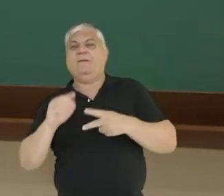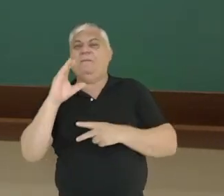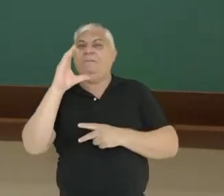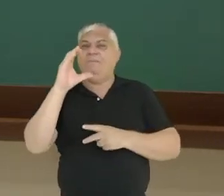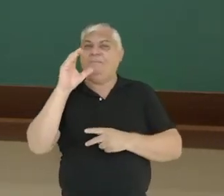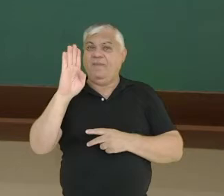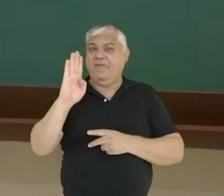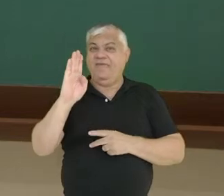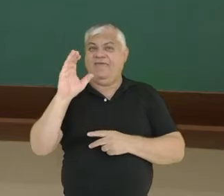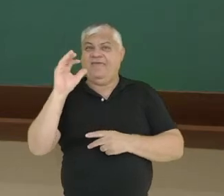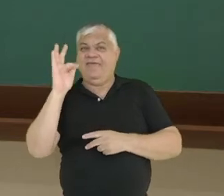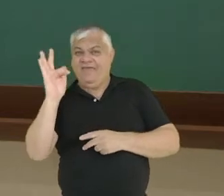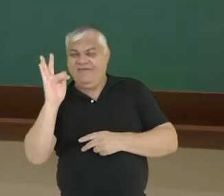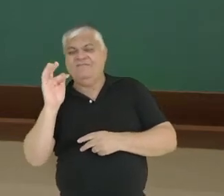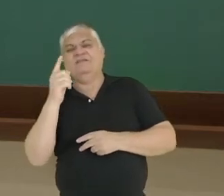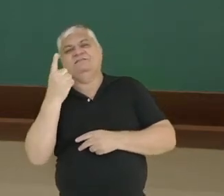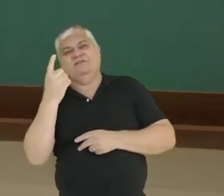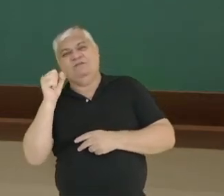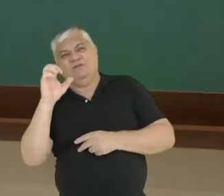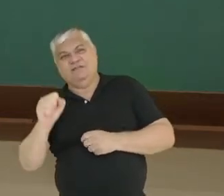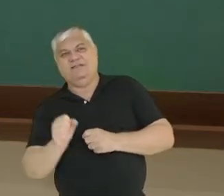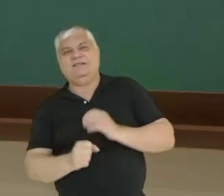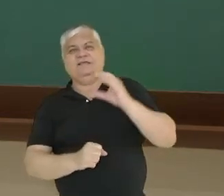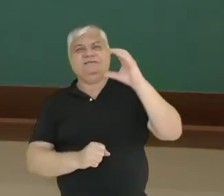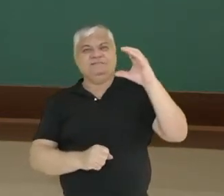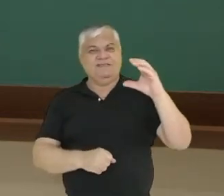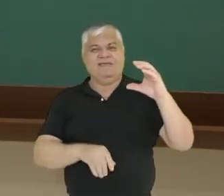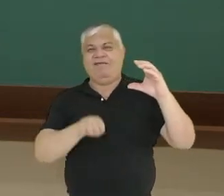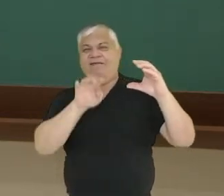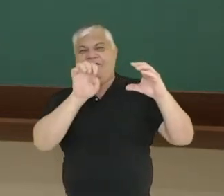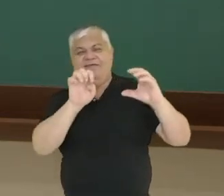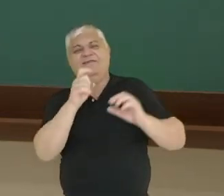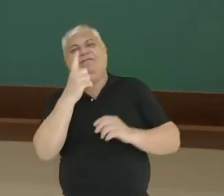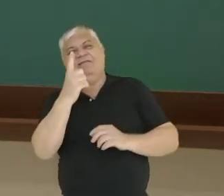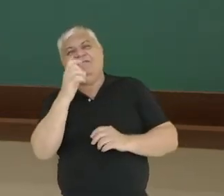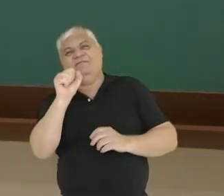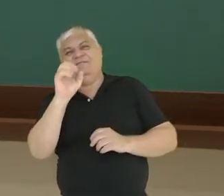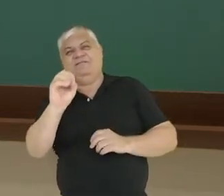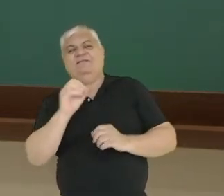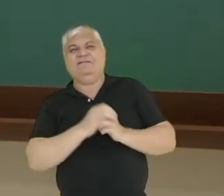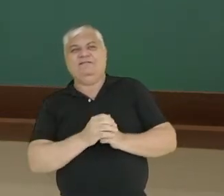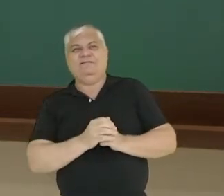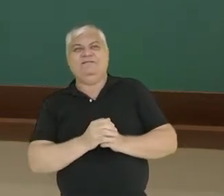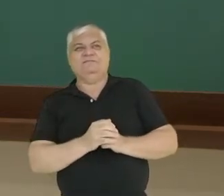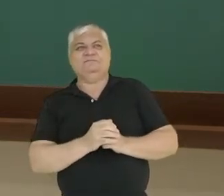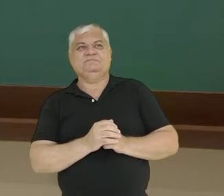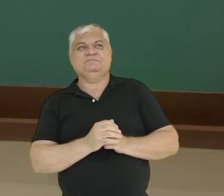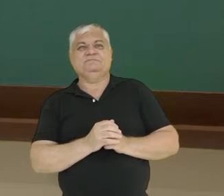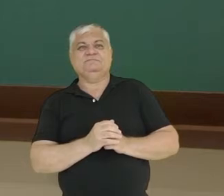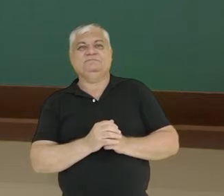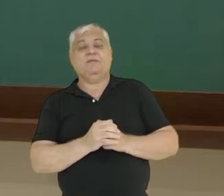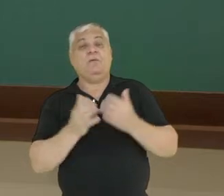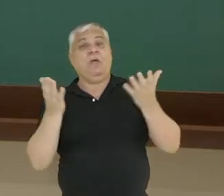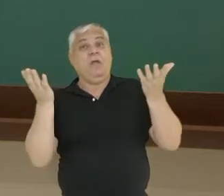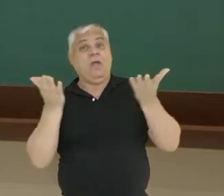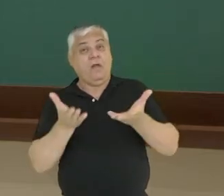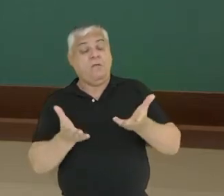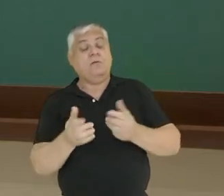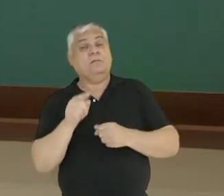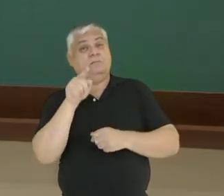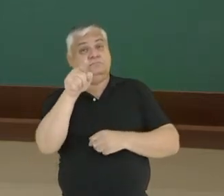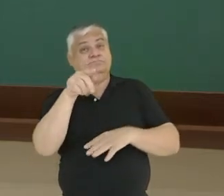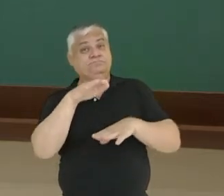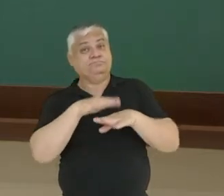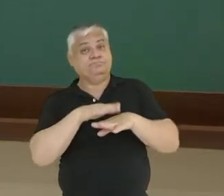igual a 180 graus, C mais E igual a 180 graus. Então, vamos